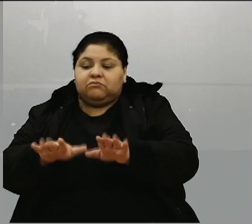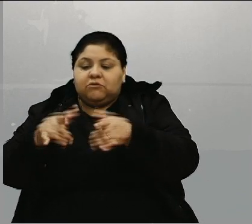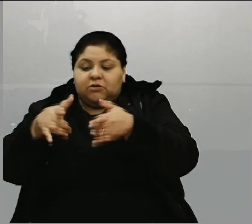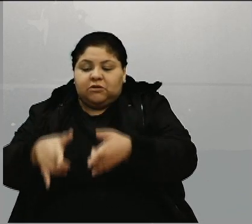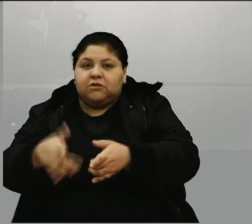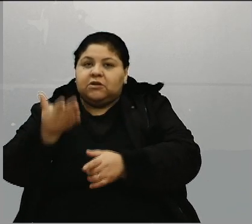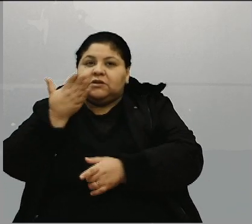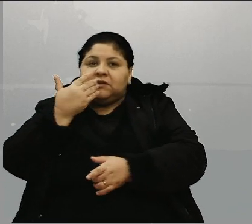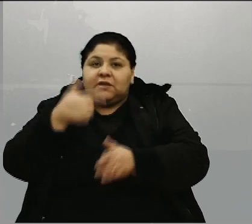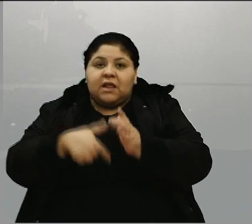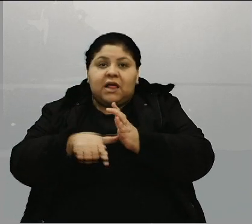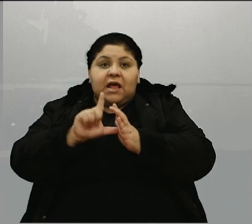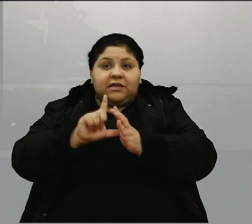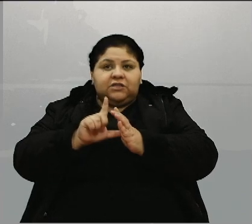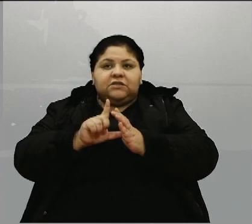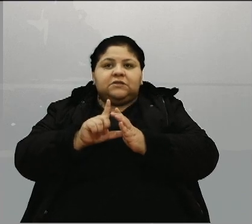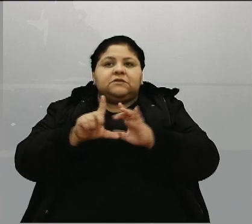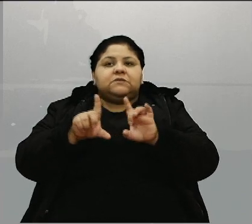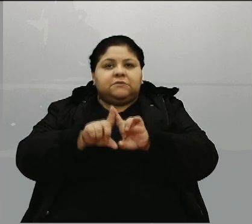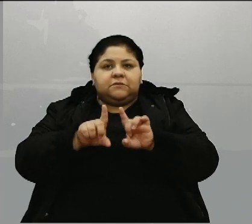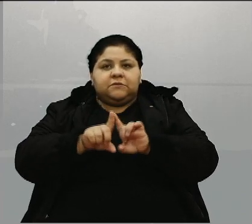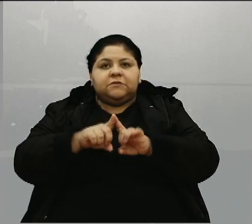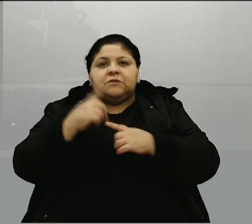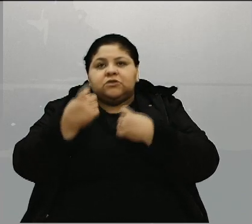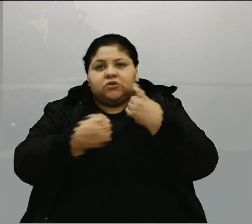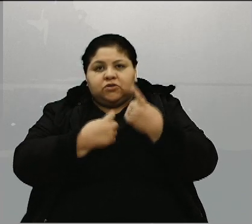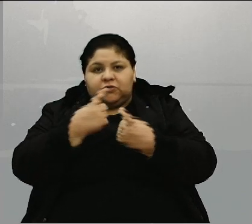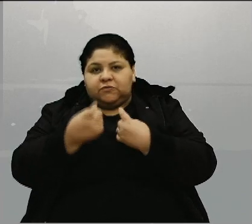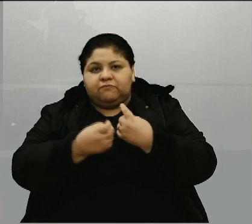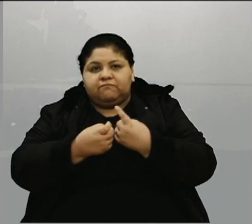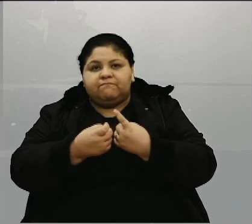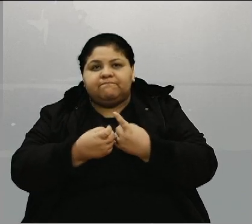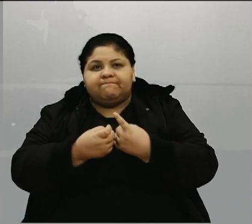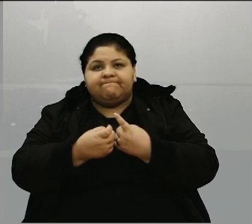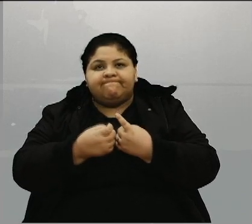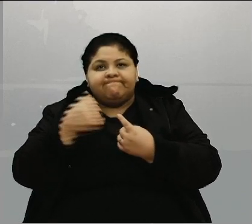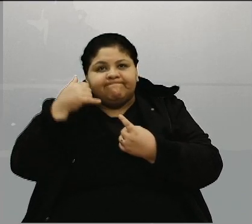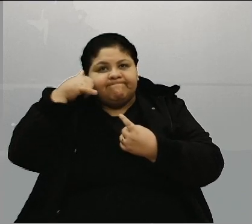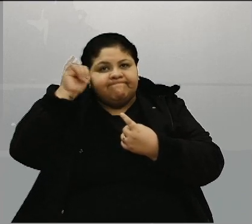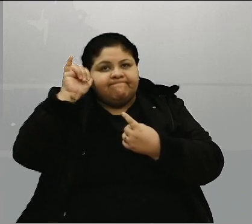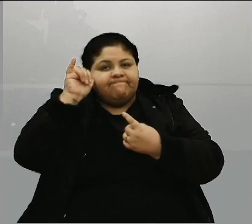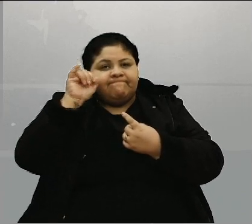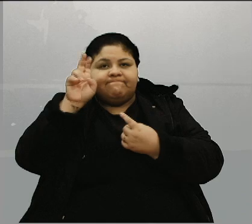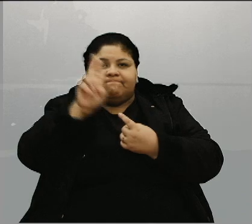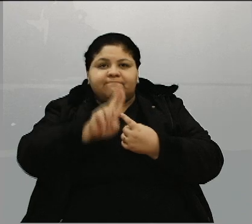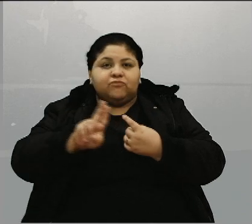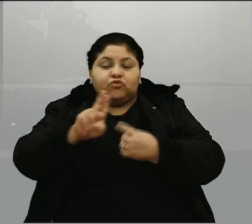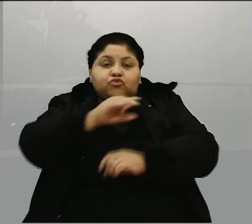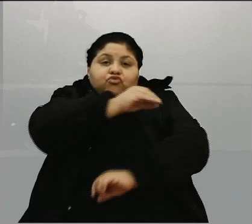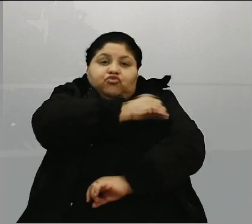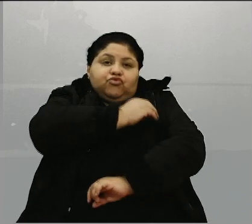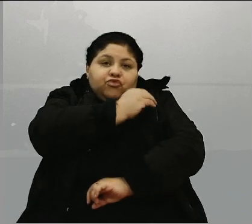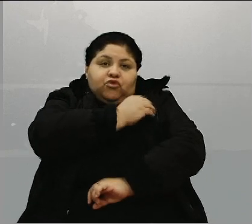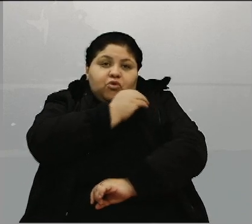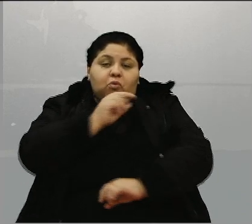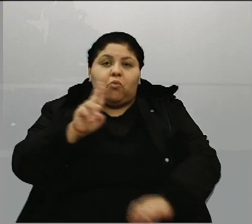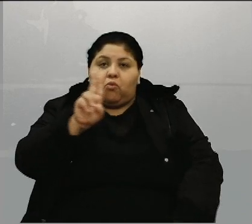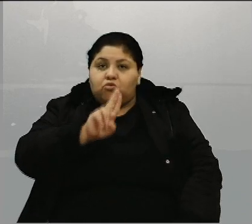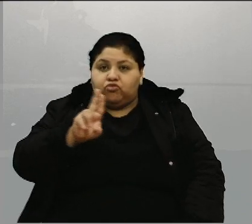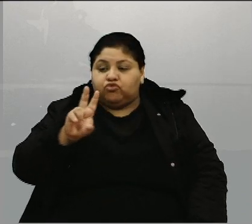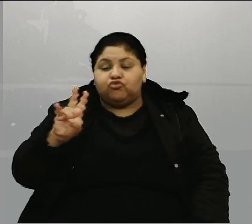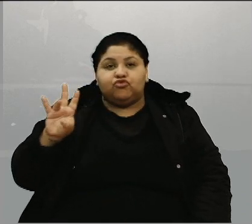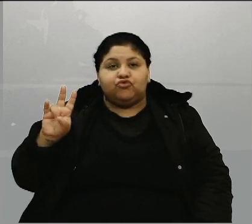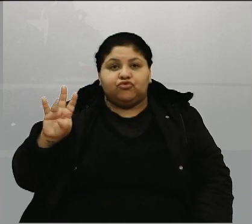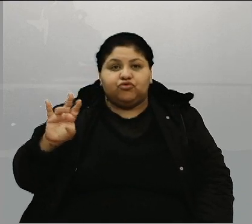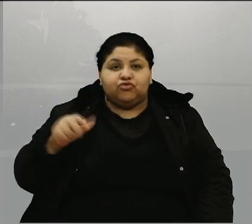alimentado antes da doação, né? Algumas condições impedem a doação de sangue, como o uso de álcool, o uso de drogas.